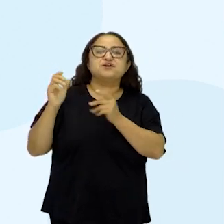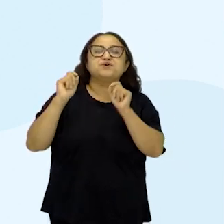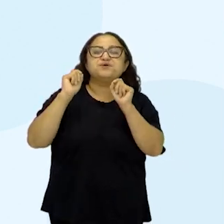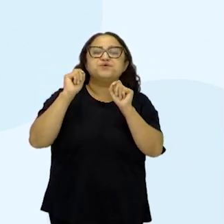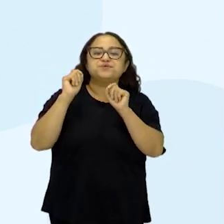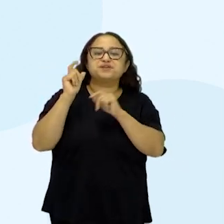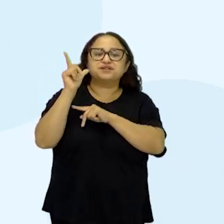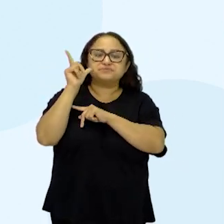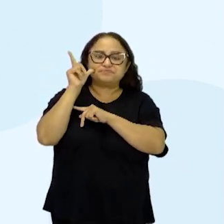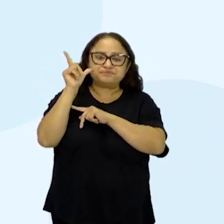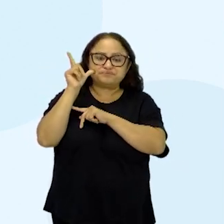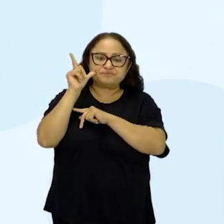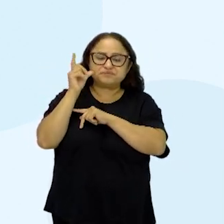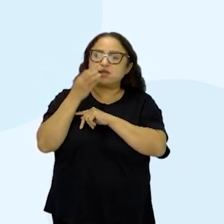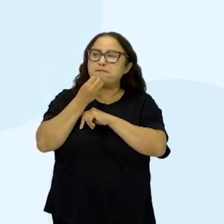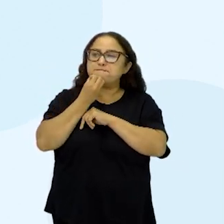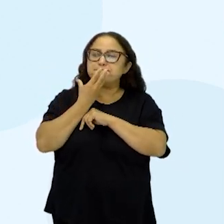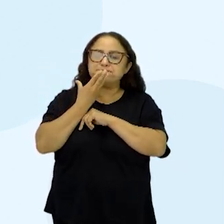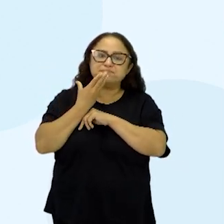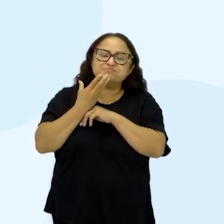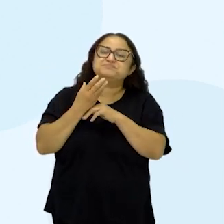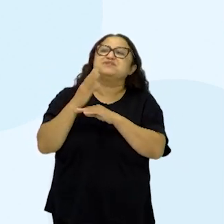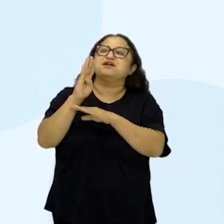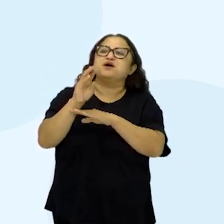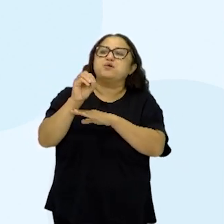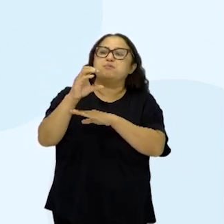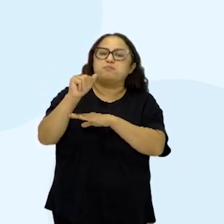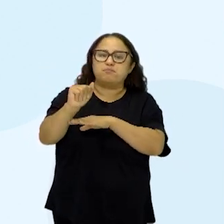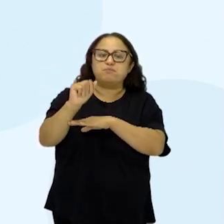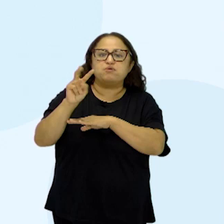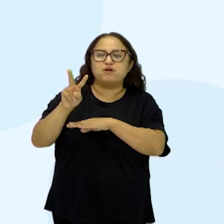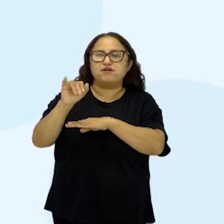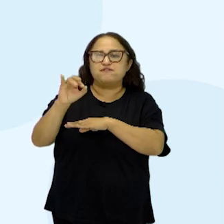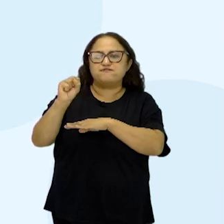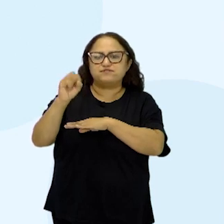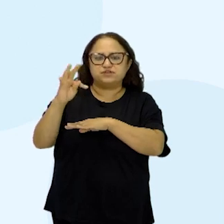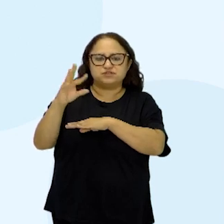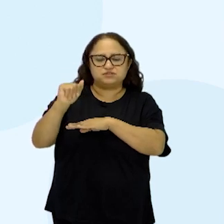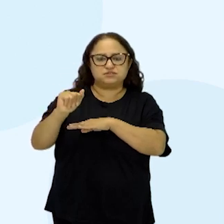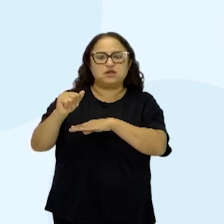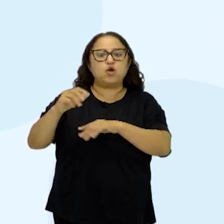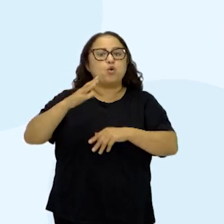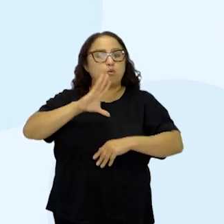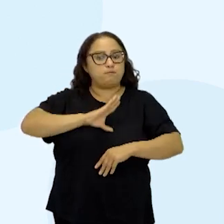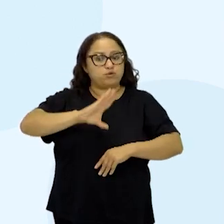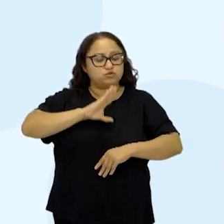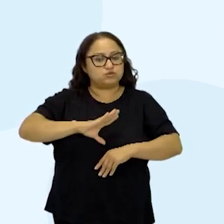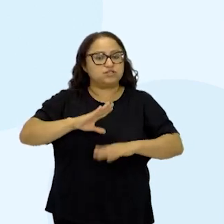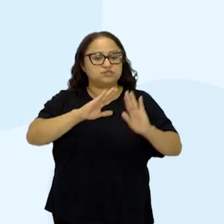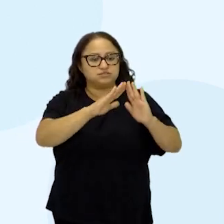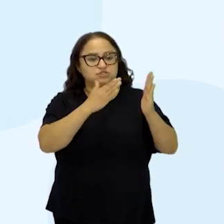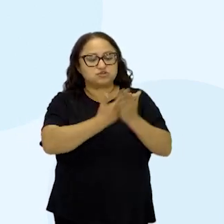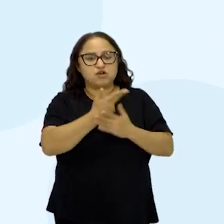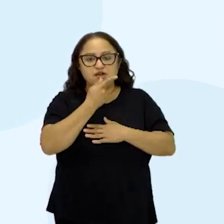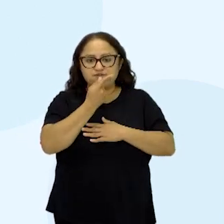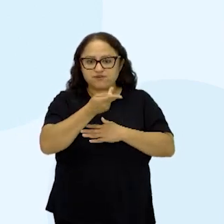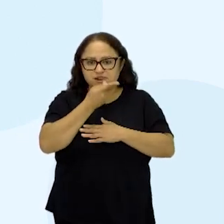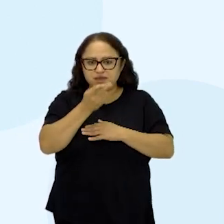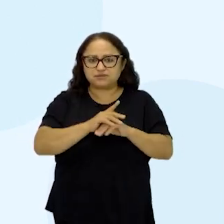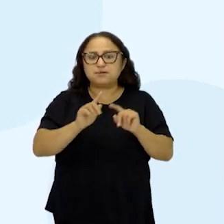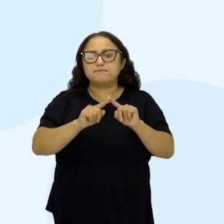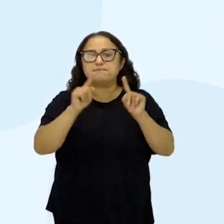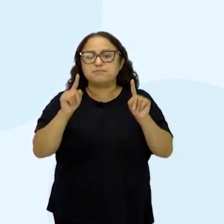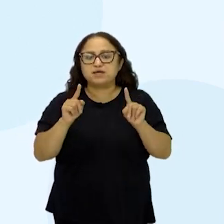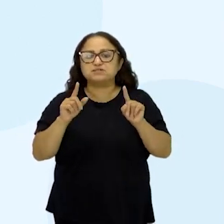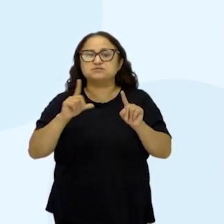foto aí de Boa Vista, que nós temos como língua oficial portuguesa, a língua falada nas escolas e tal, mas o povo, eles falam